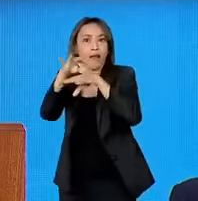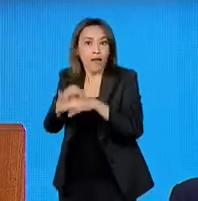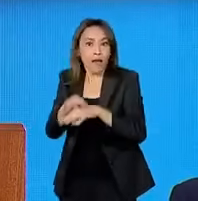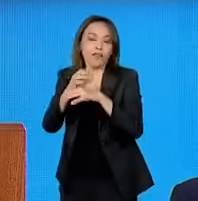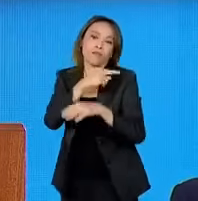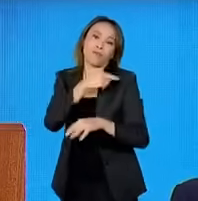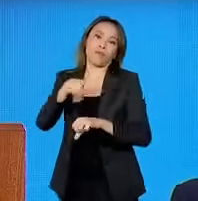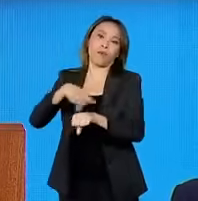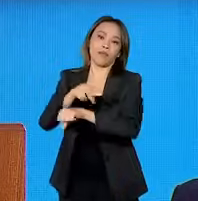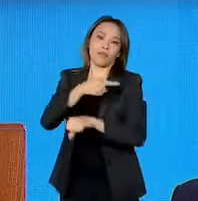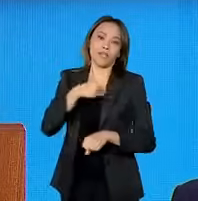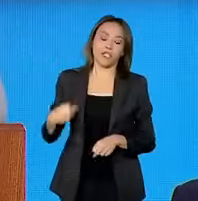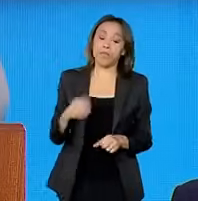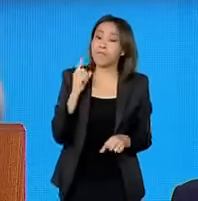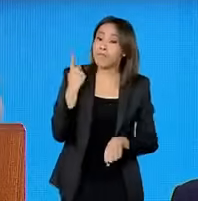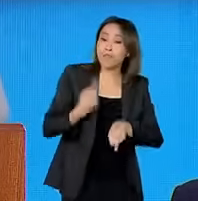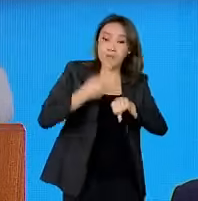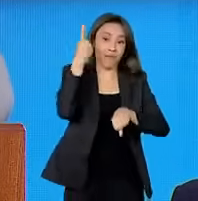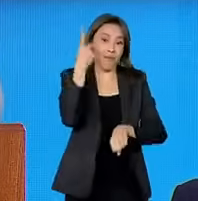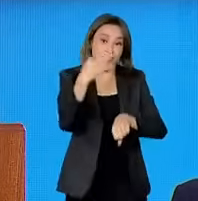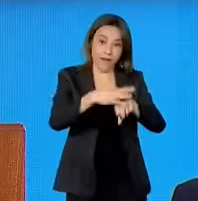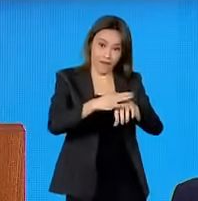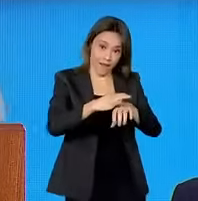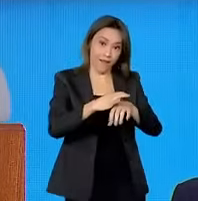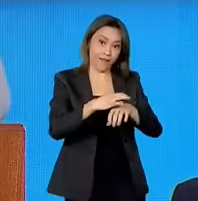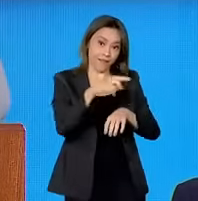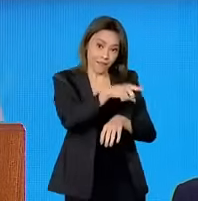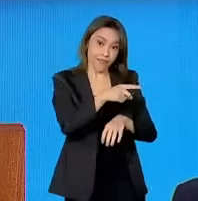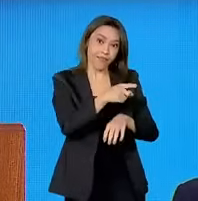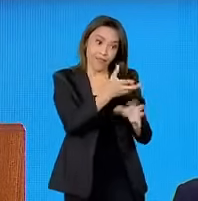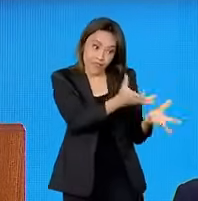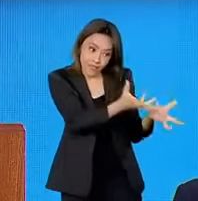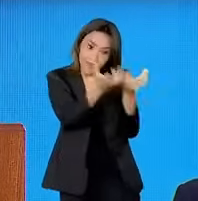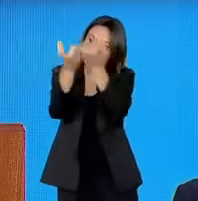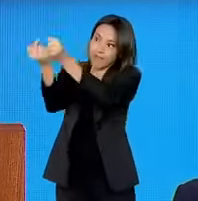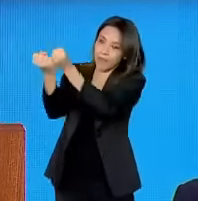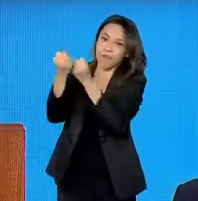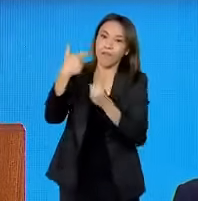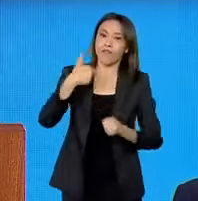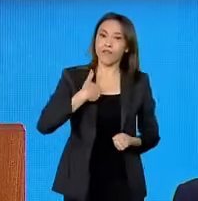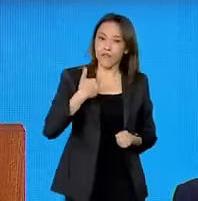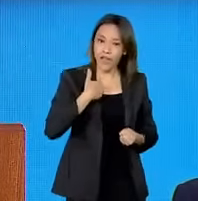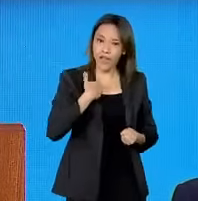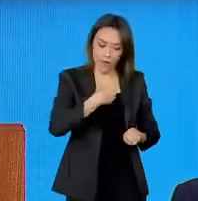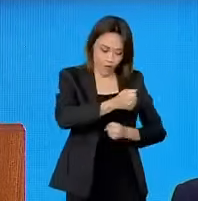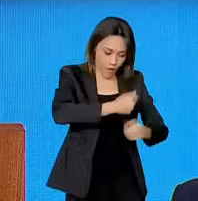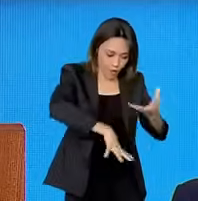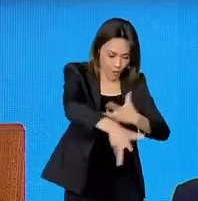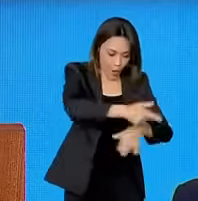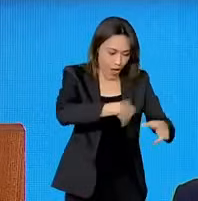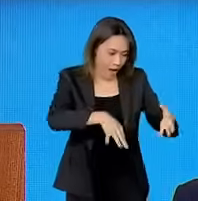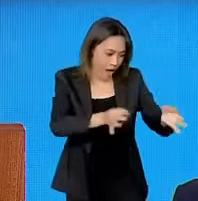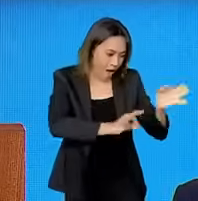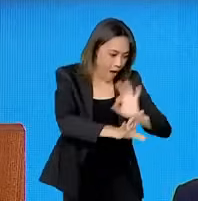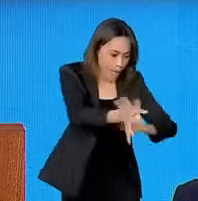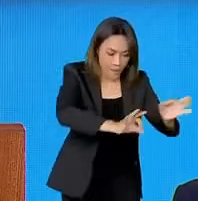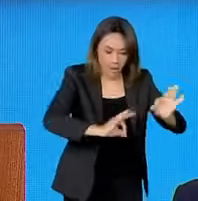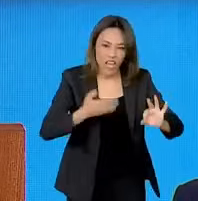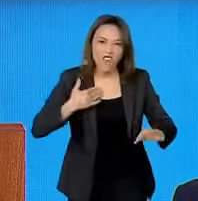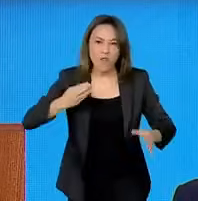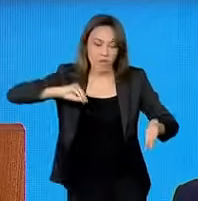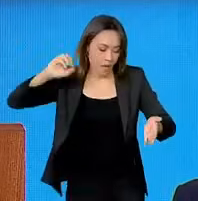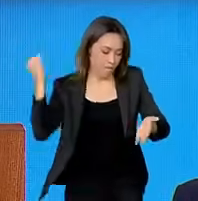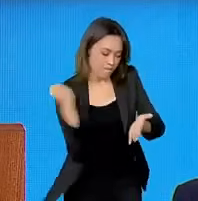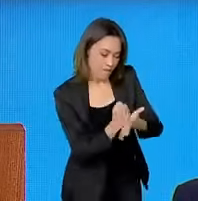primeira carne que o Xurei vai receber desse frigorífico vai ser eu que vou embrulhar e vou aproveitar, vou colocar meu nome